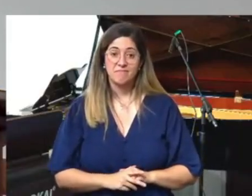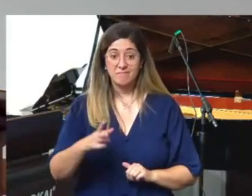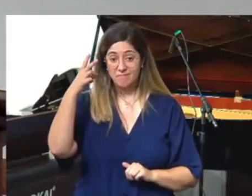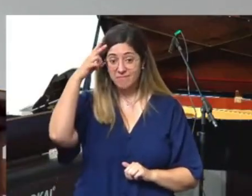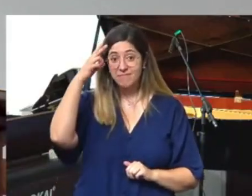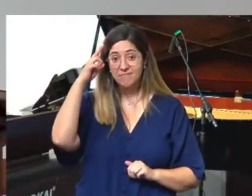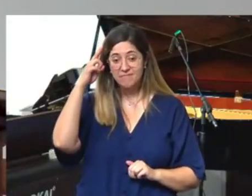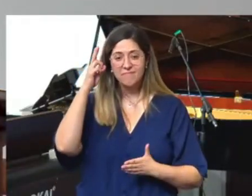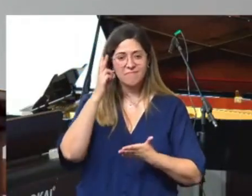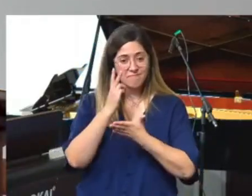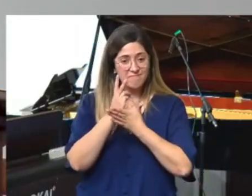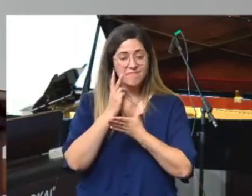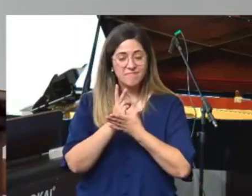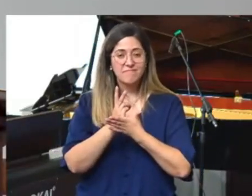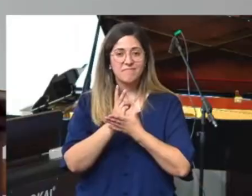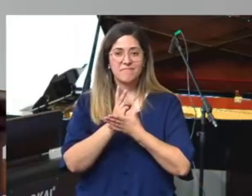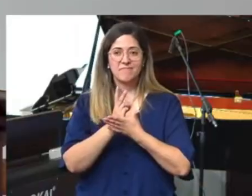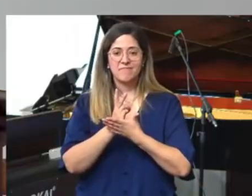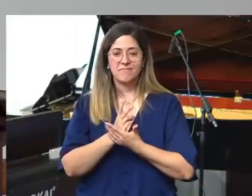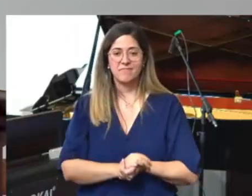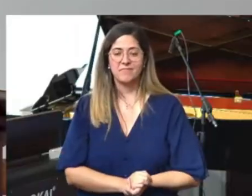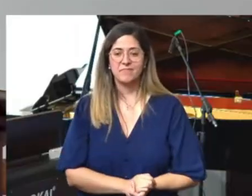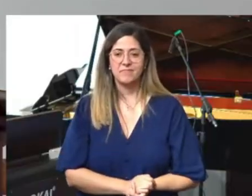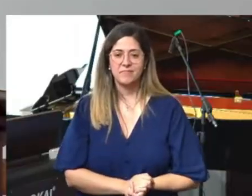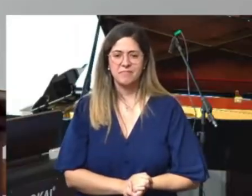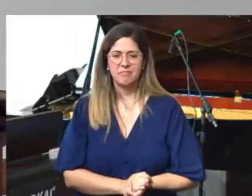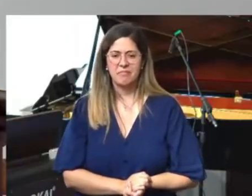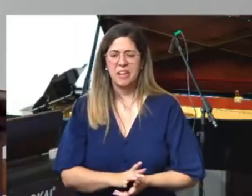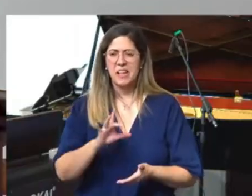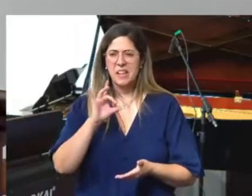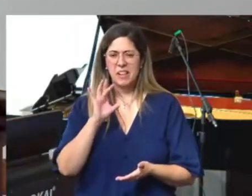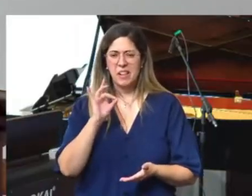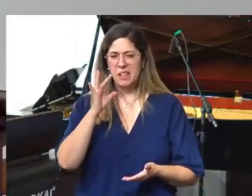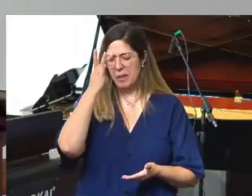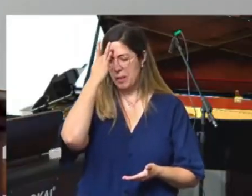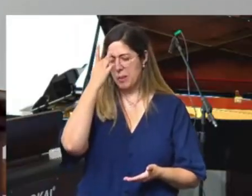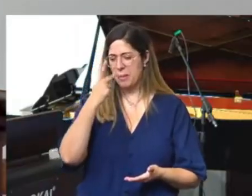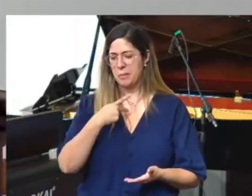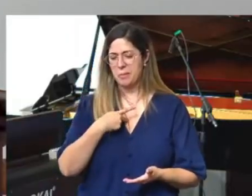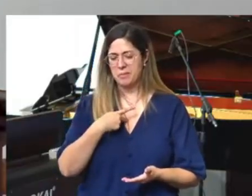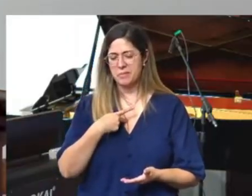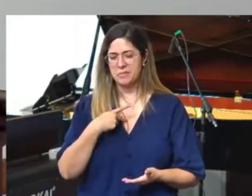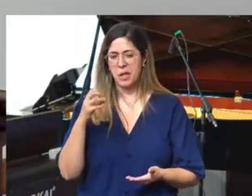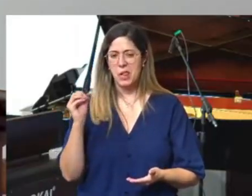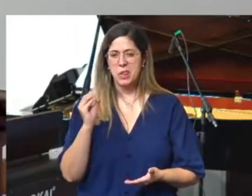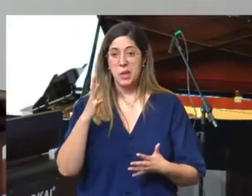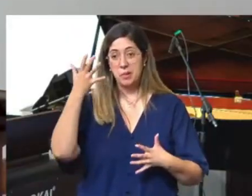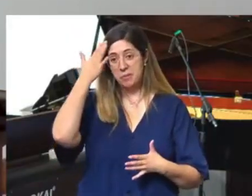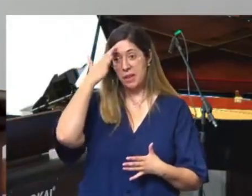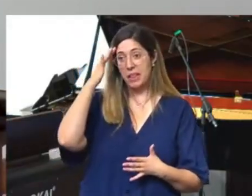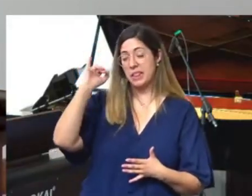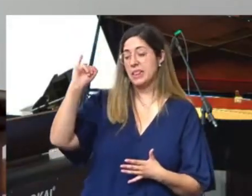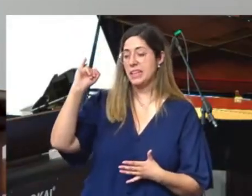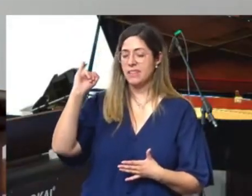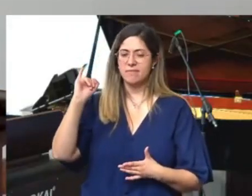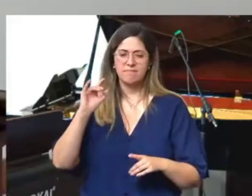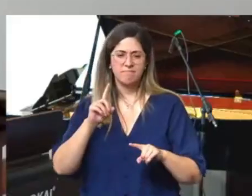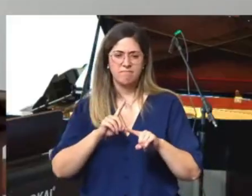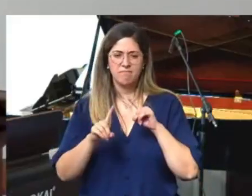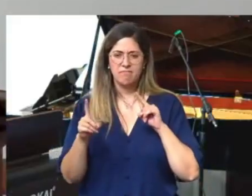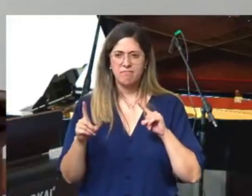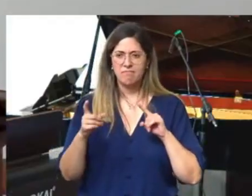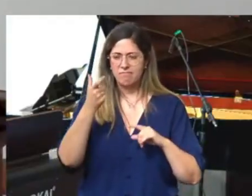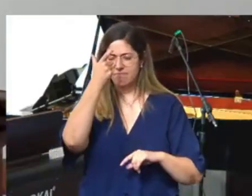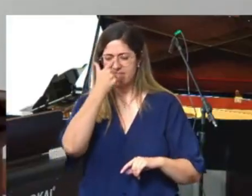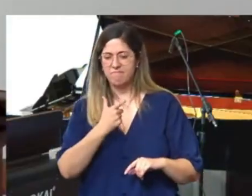O que tem por trás desta obra não é simplesmente ressignificar ideias, crenças ou